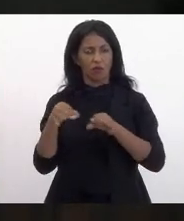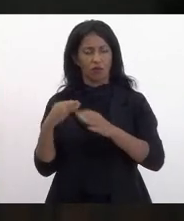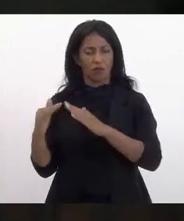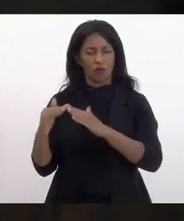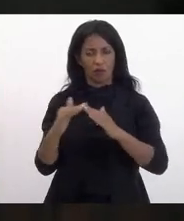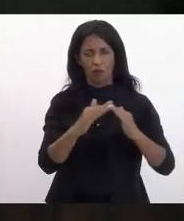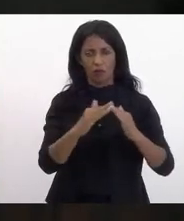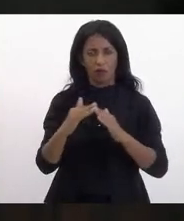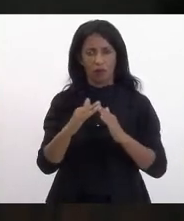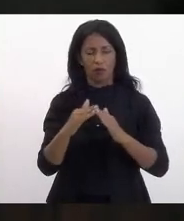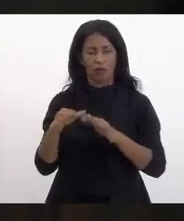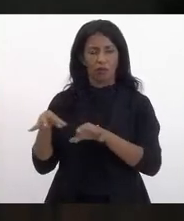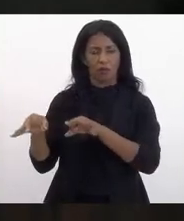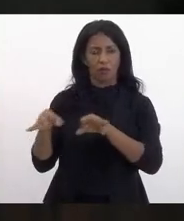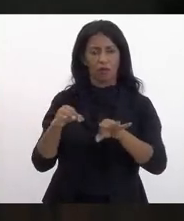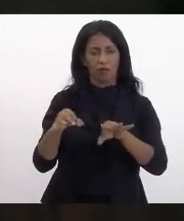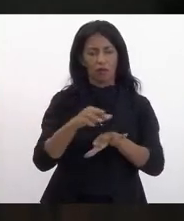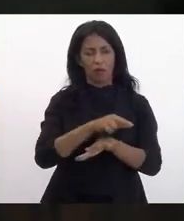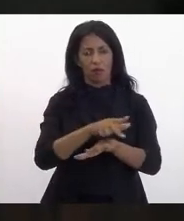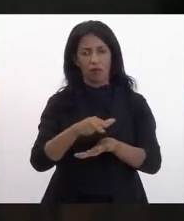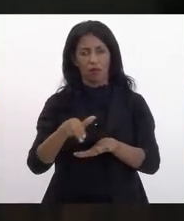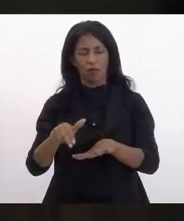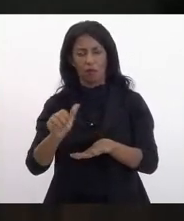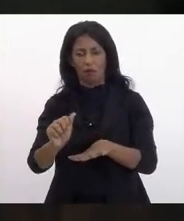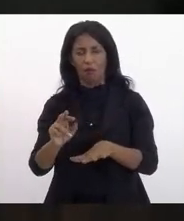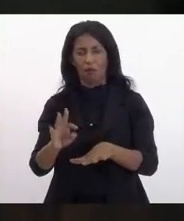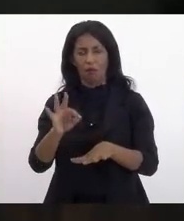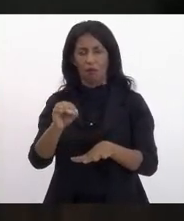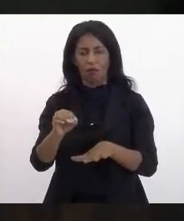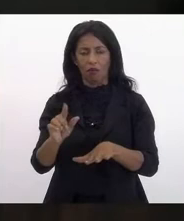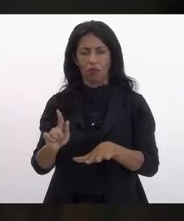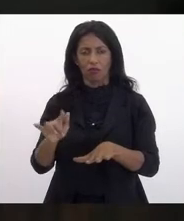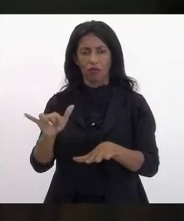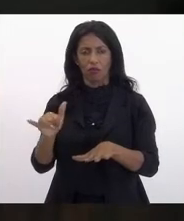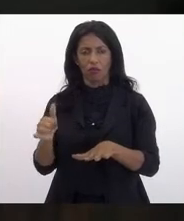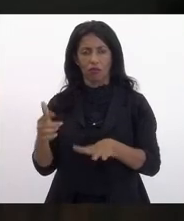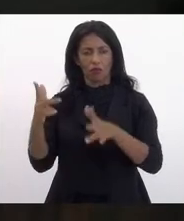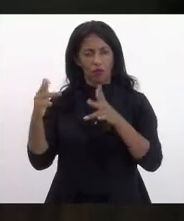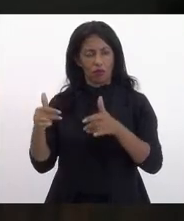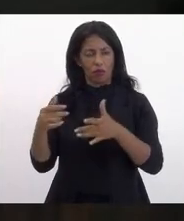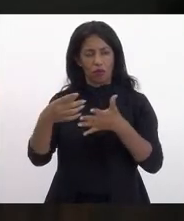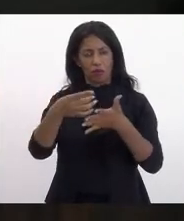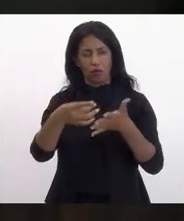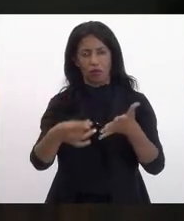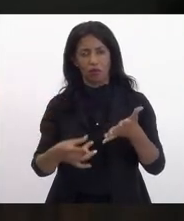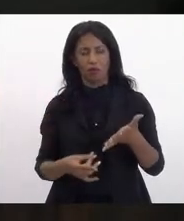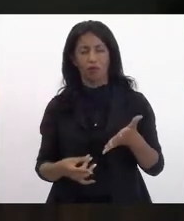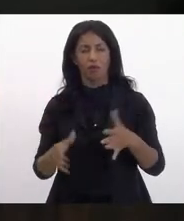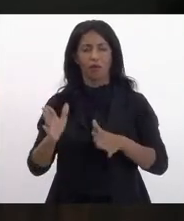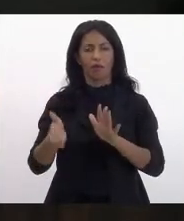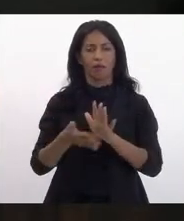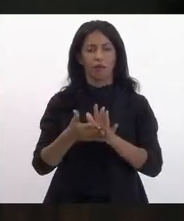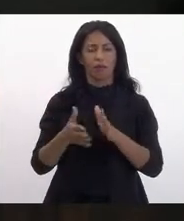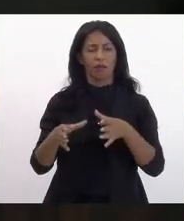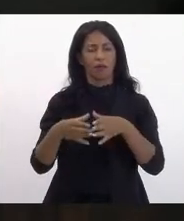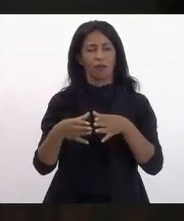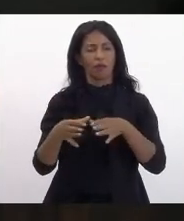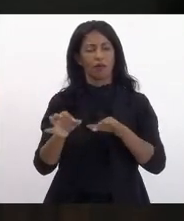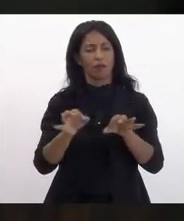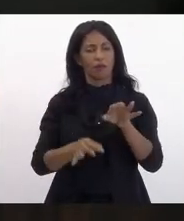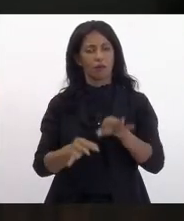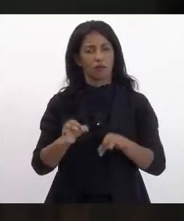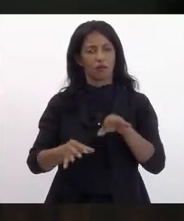habitacionais na modalidade autogestionária da forma que menciona. Pareceres da Comissões de Constituição e Justiça